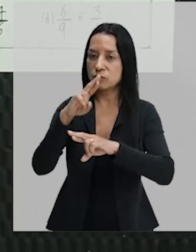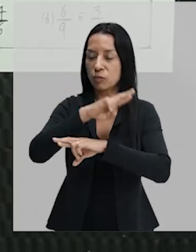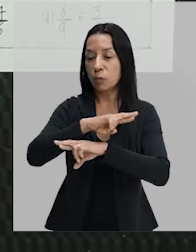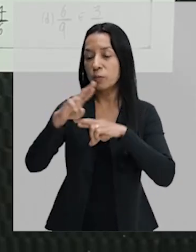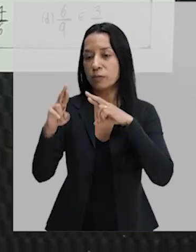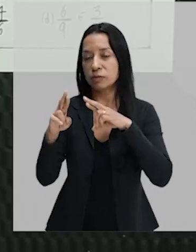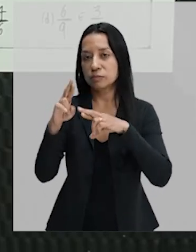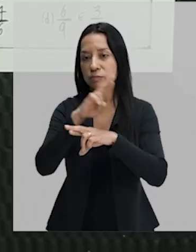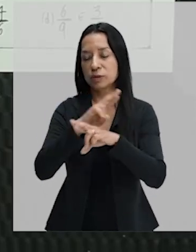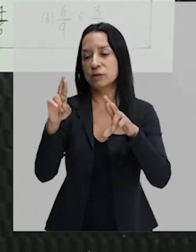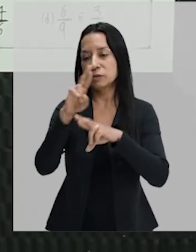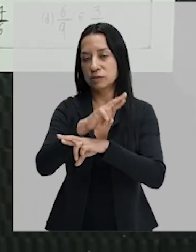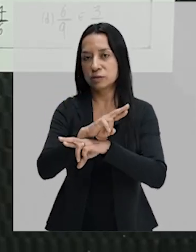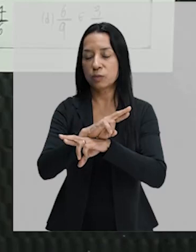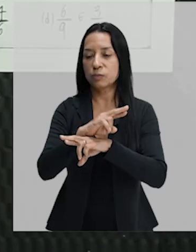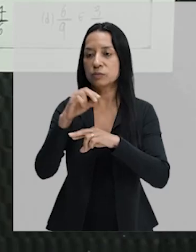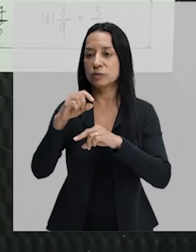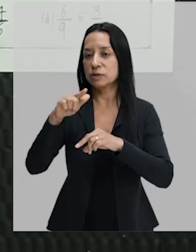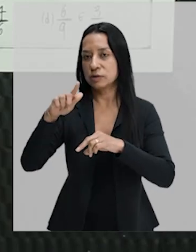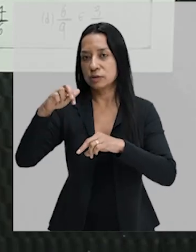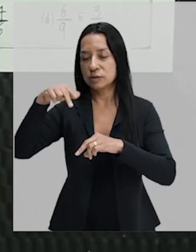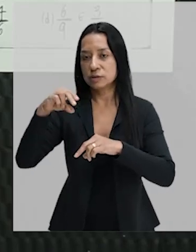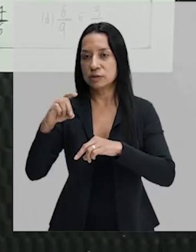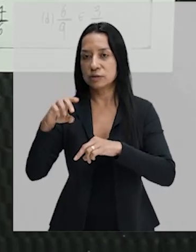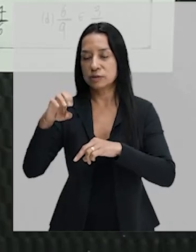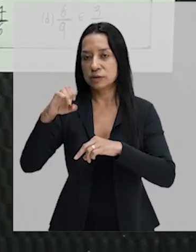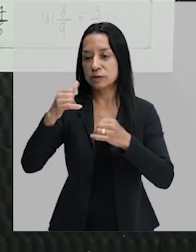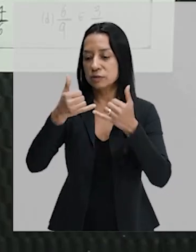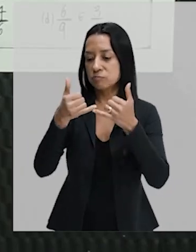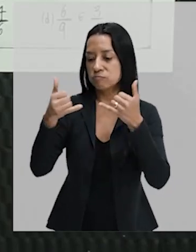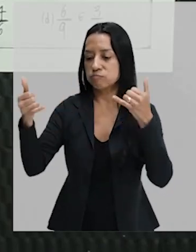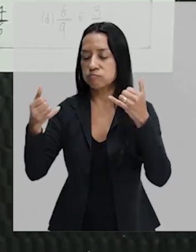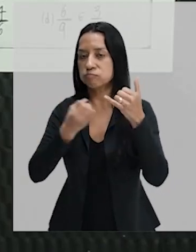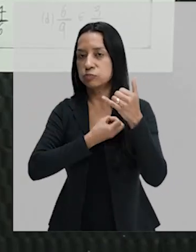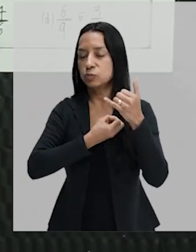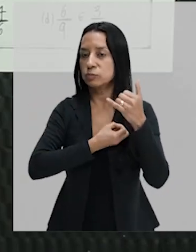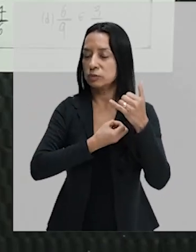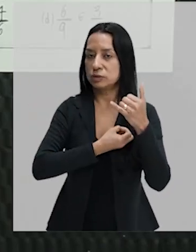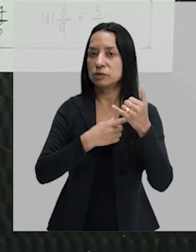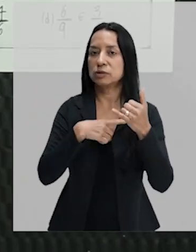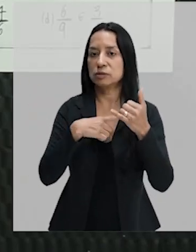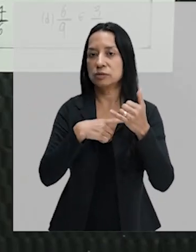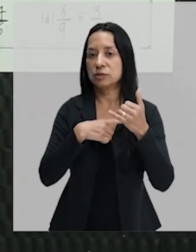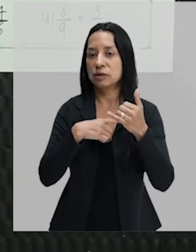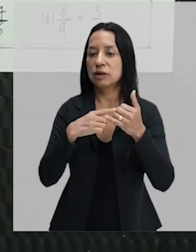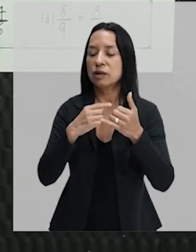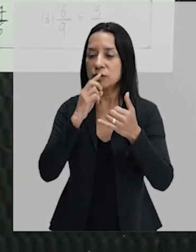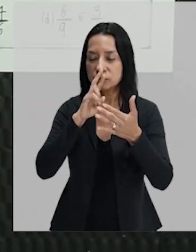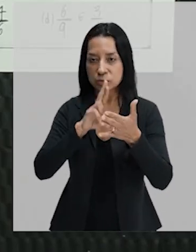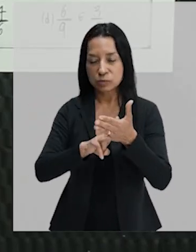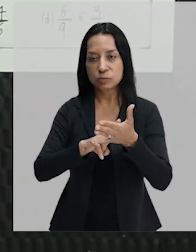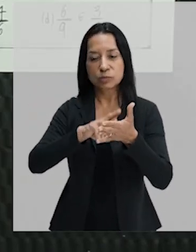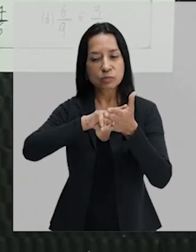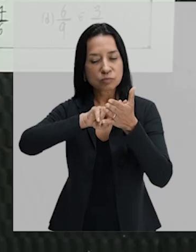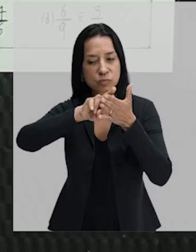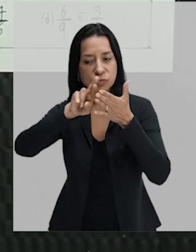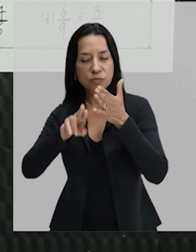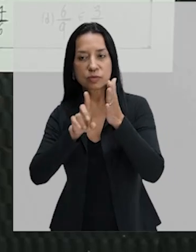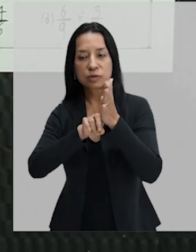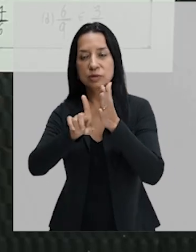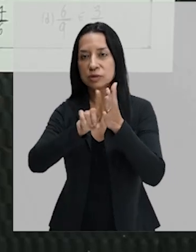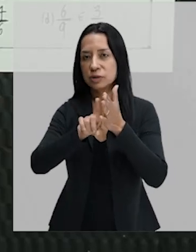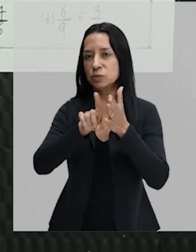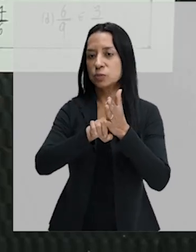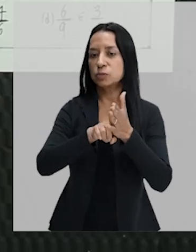né? Falamos de escala numérica, inclusive resolvemos várias questões do Enem sobre escala numérica, que é um